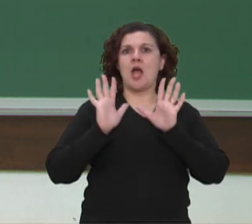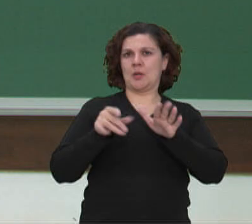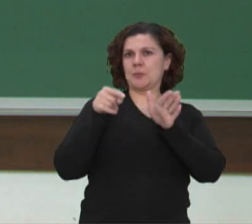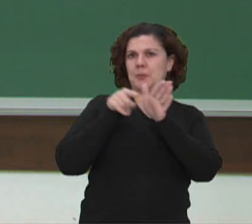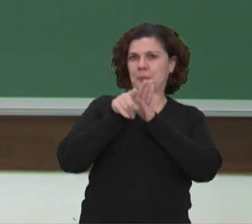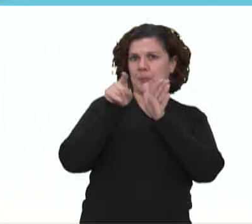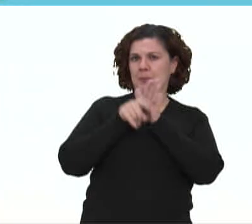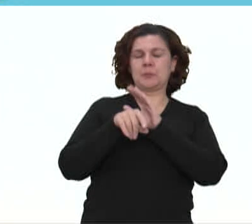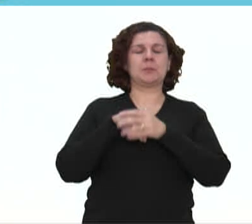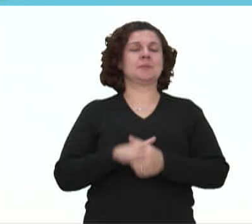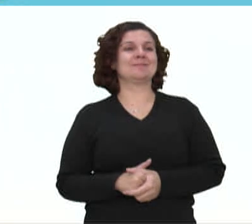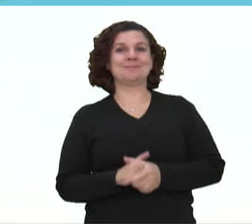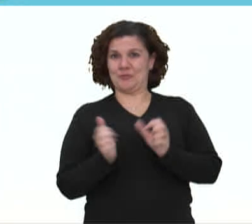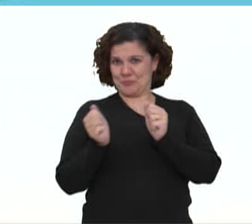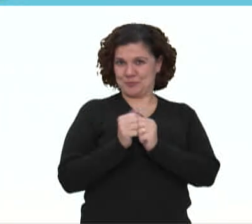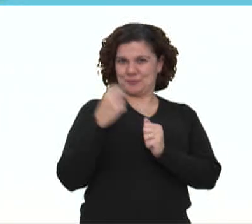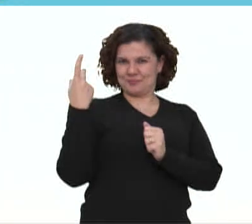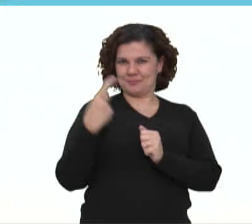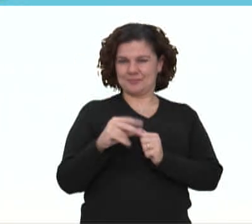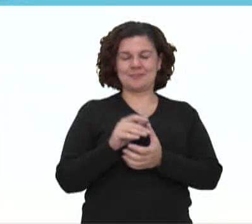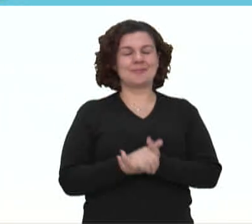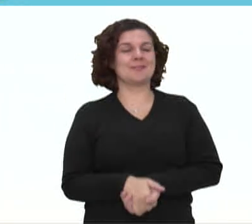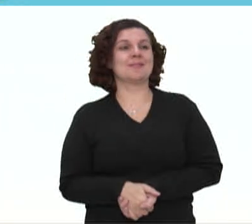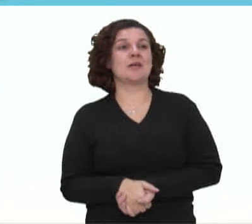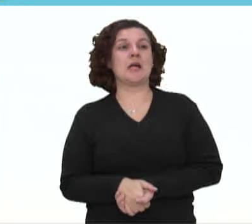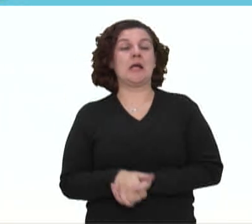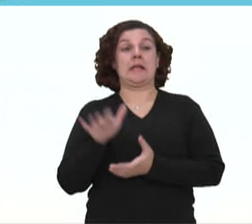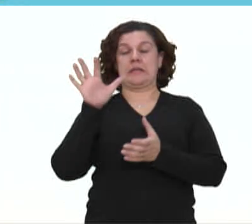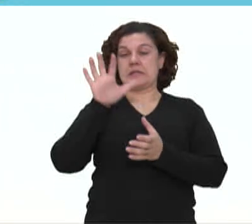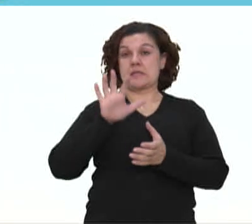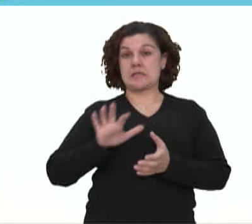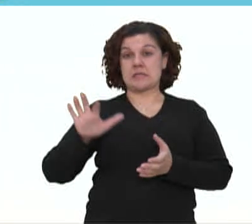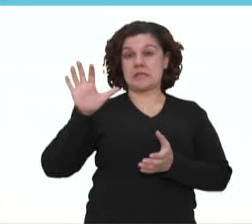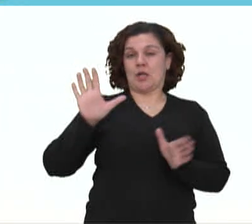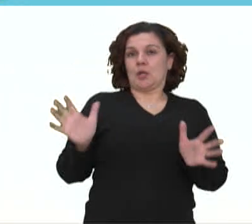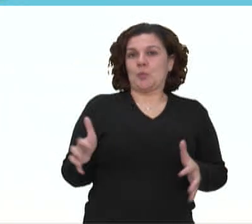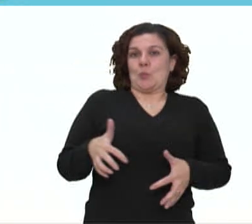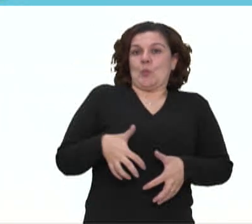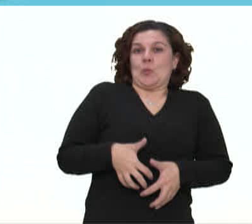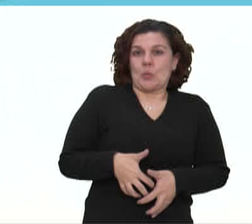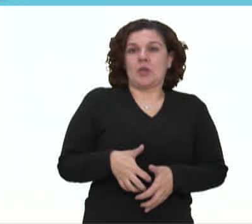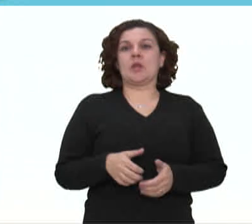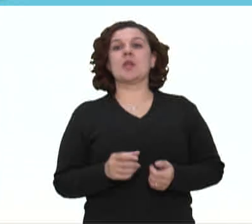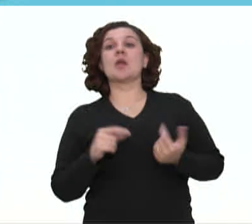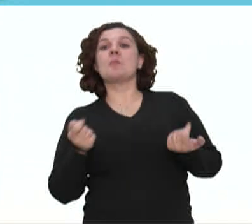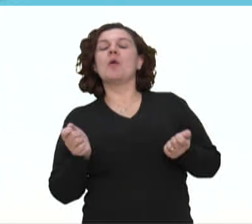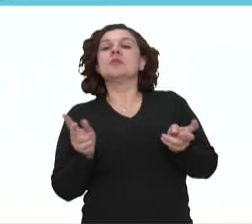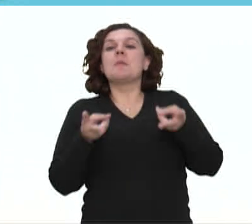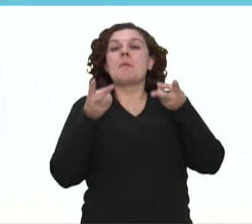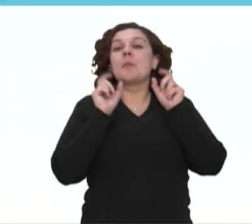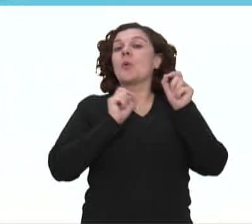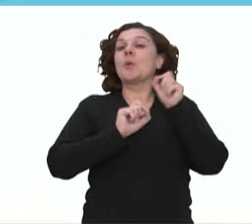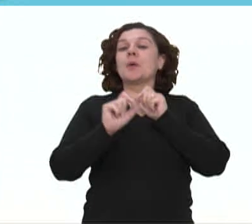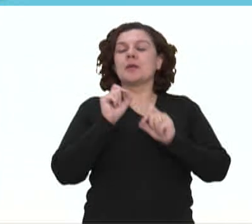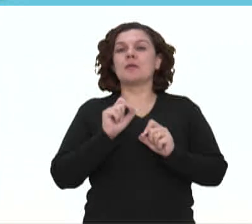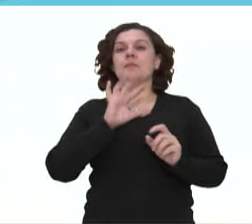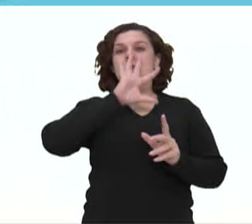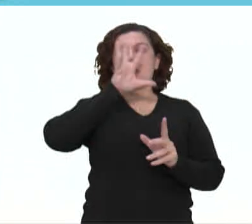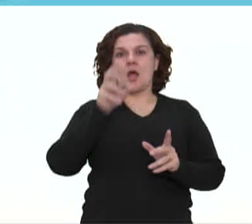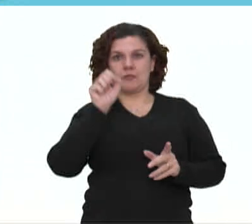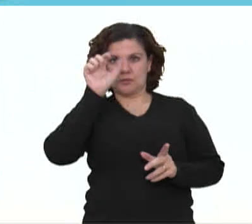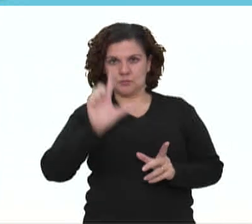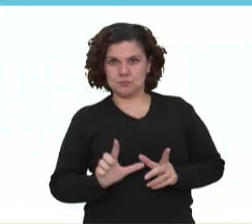quiz aí bem legal. Vamos fazer junto? Dentre as áreas de desnutrição do continente africano, podemos destacar a África do